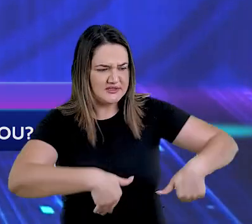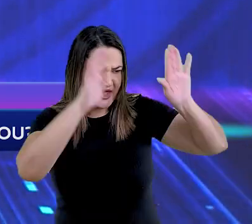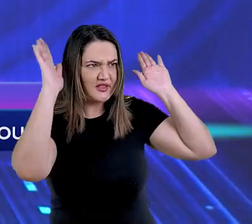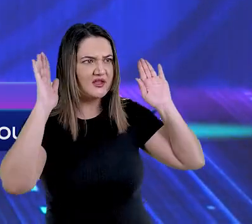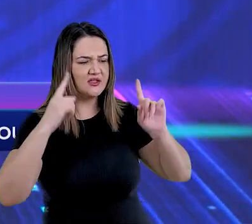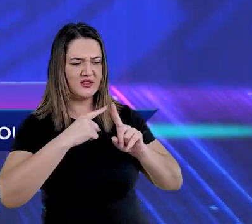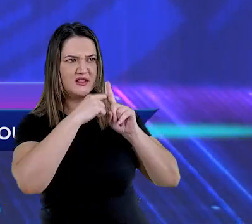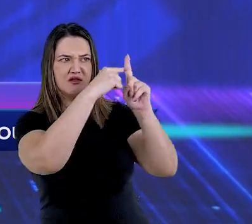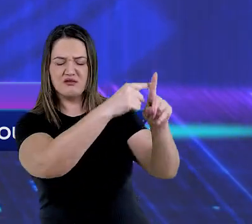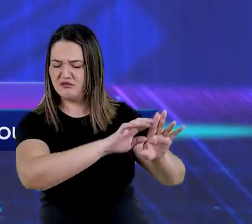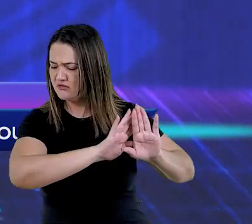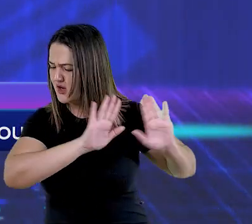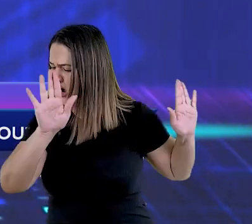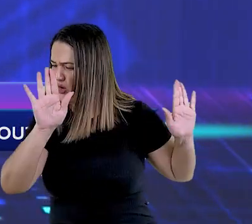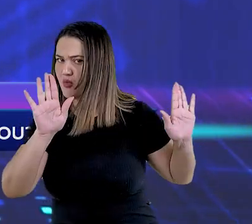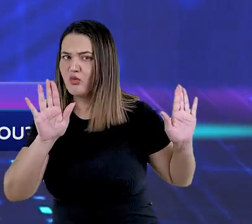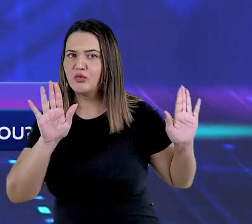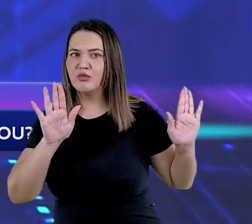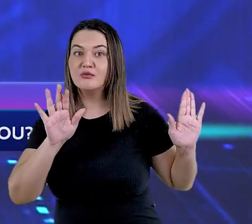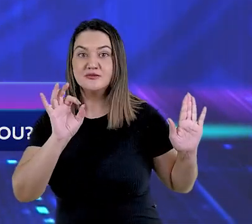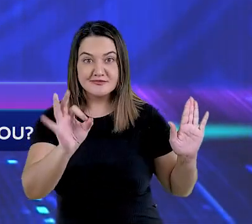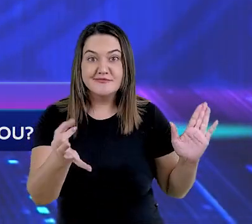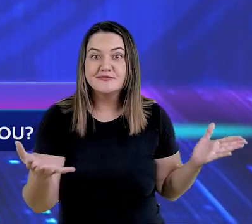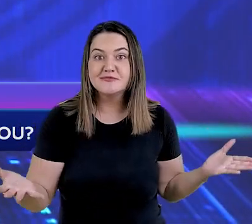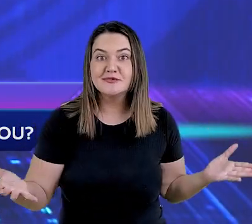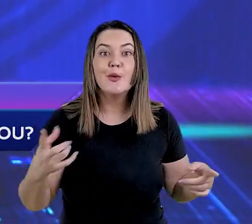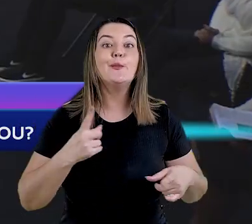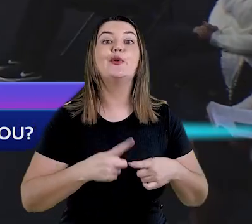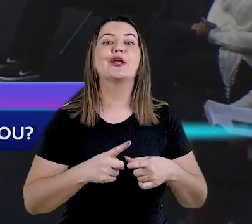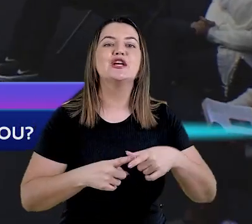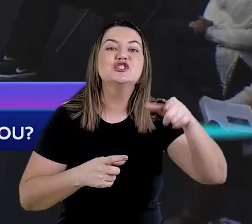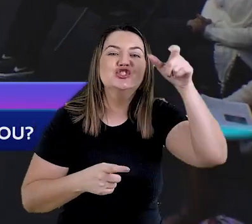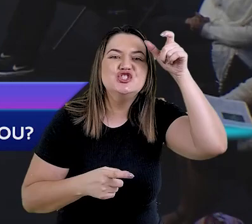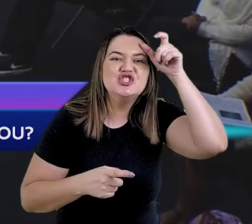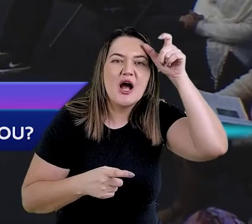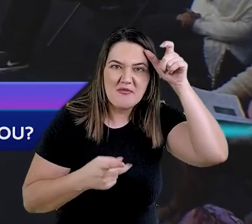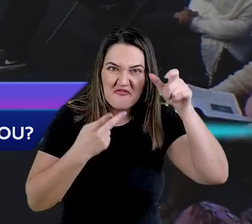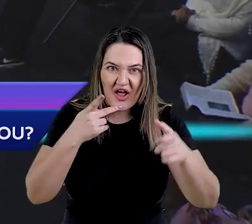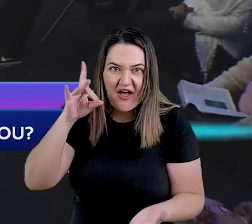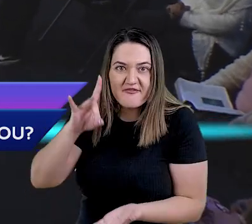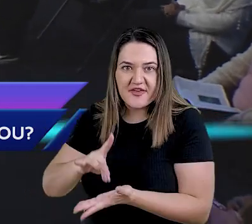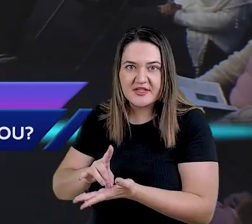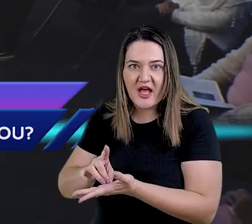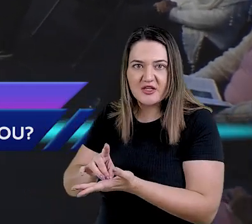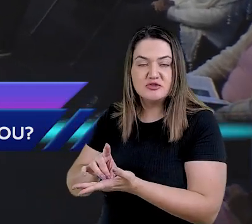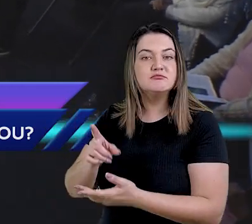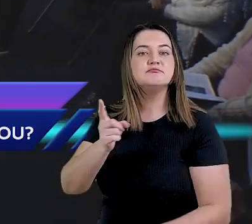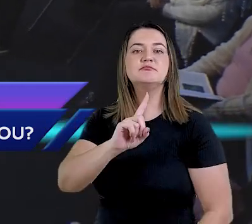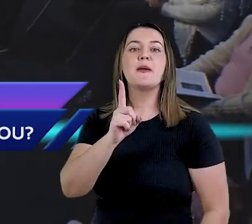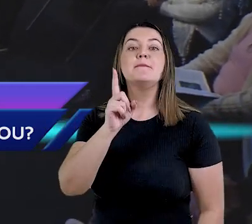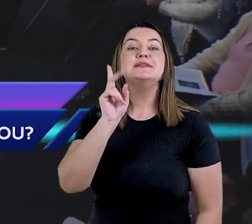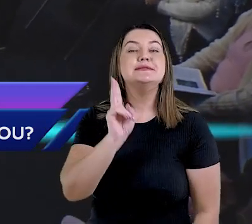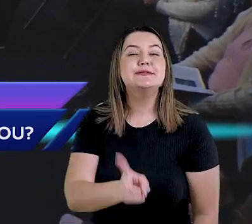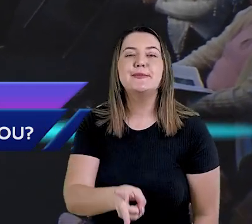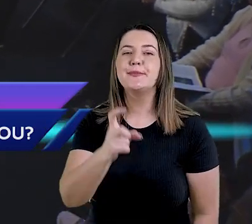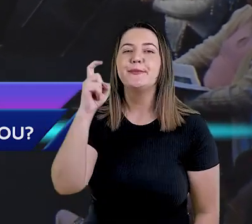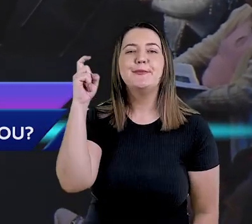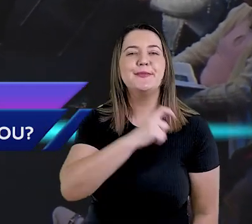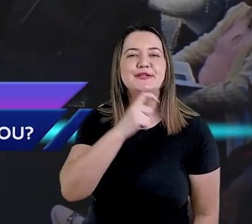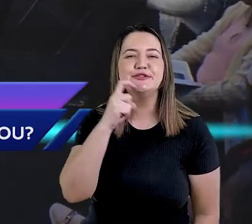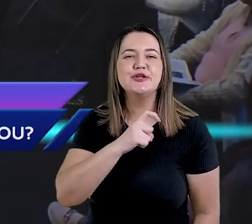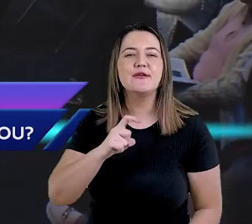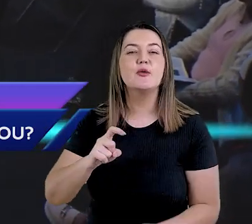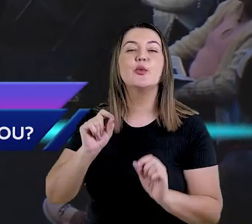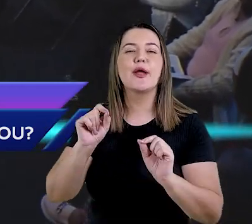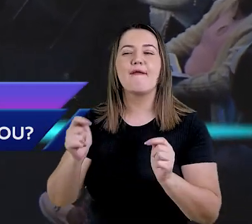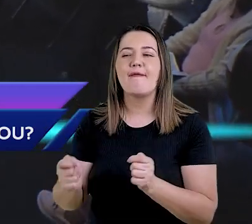daqui, foge daqui. Eu não quero saber disso não. Porque o diabo nunca se mostra como ele é.